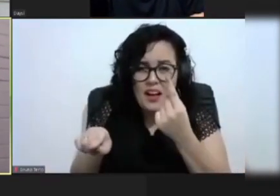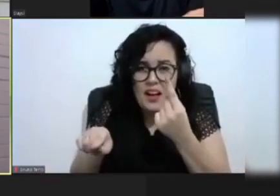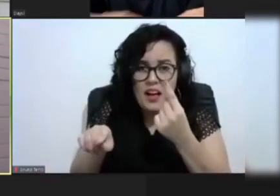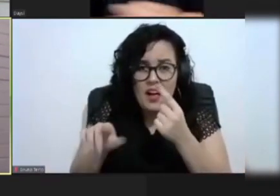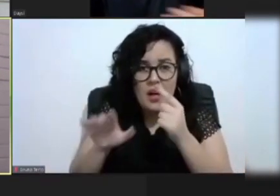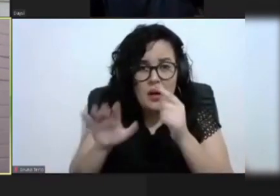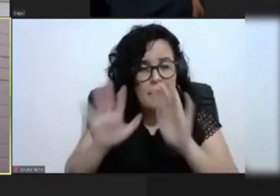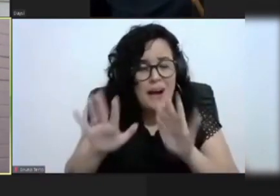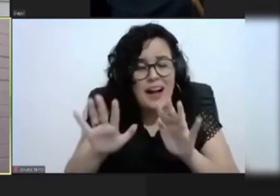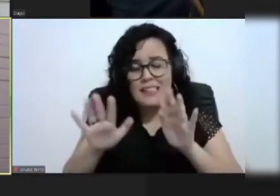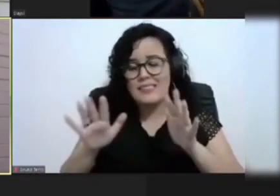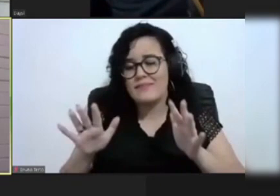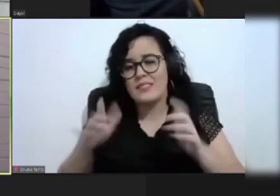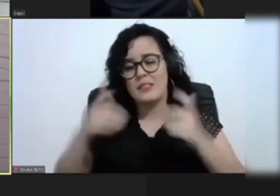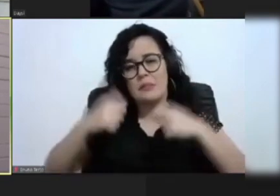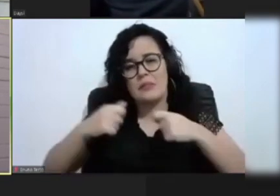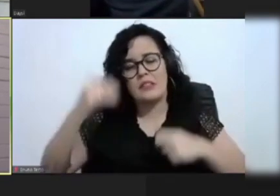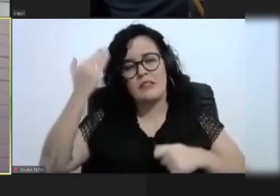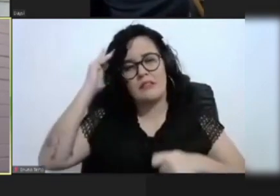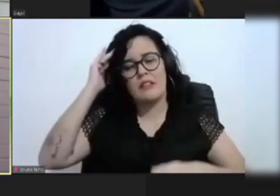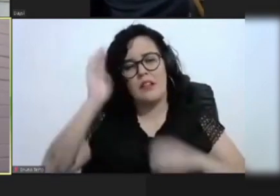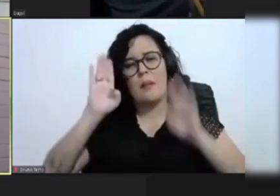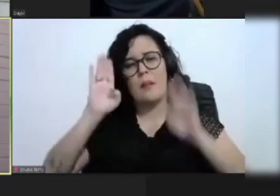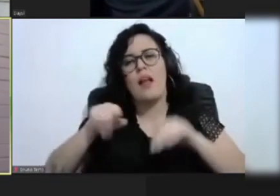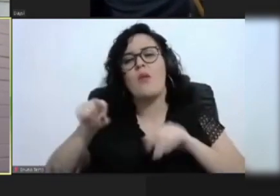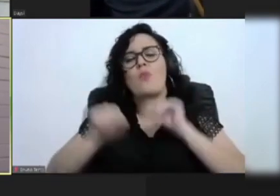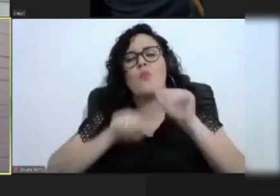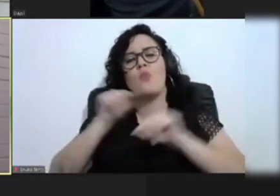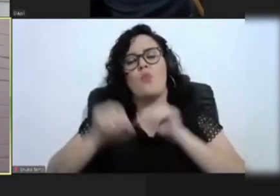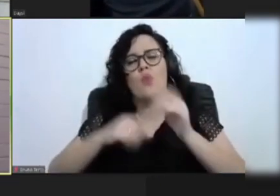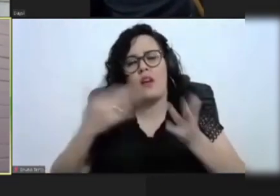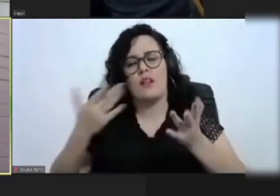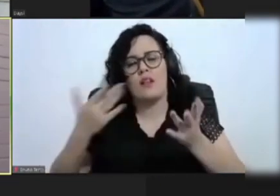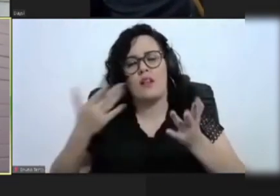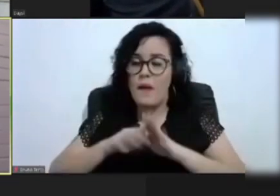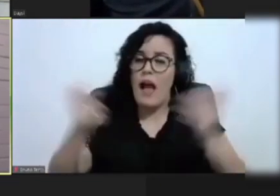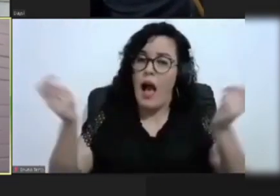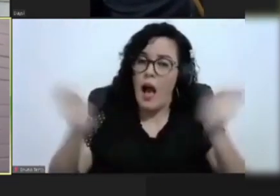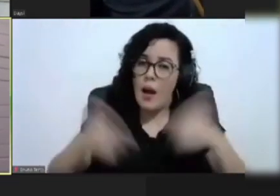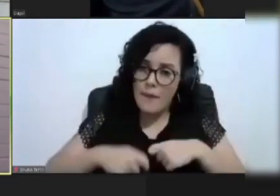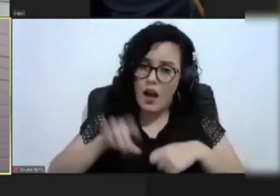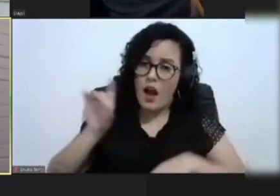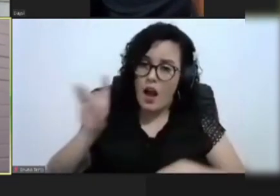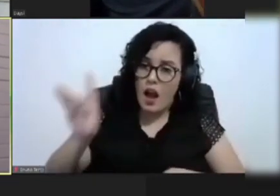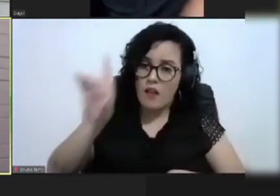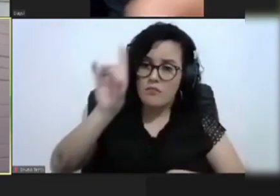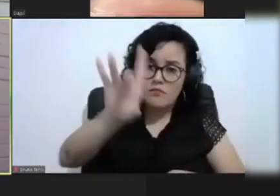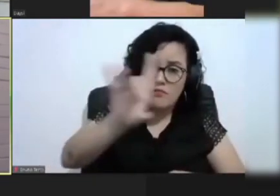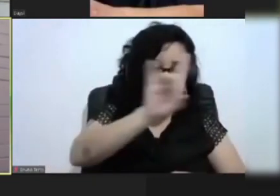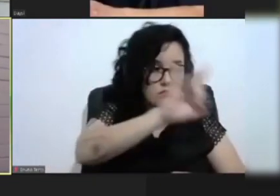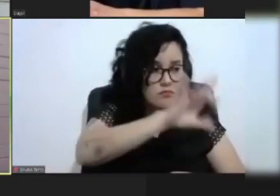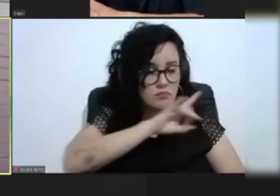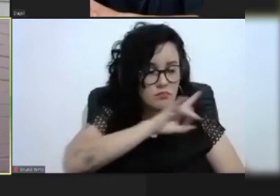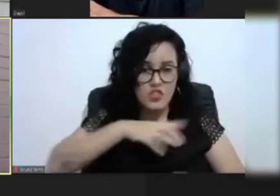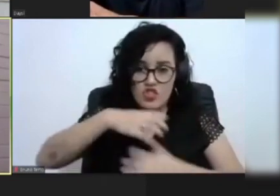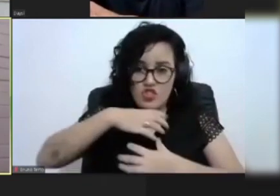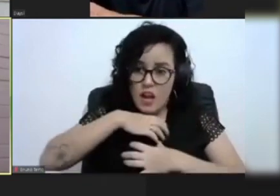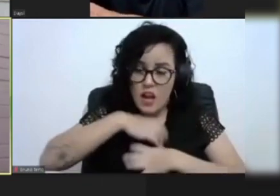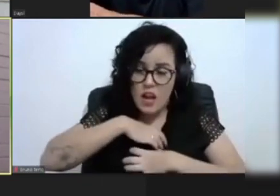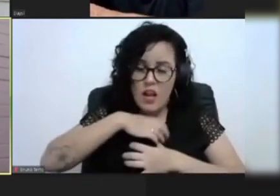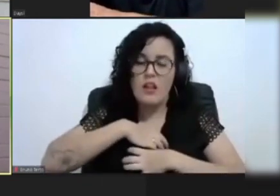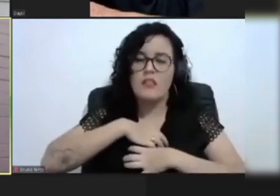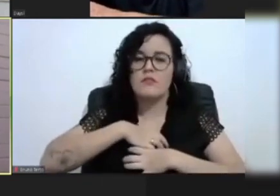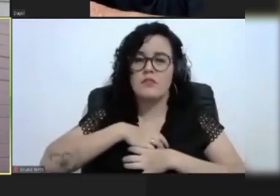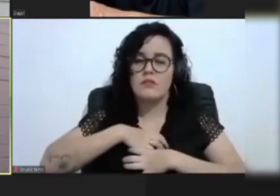que a gente precisa entender melhor e precisa ser capaz de cada um da sua forma, né, cada um do seu jeito, com as